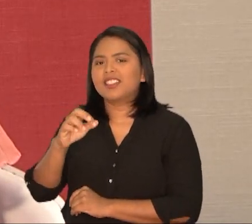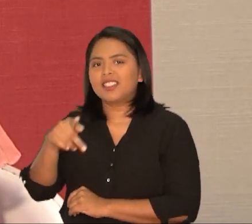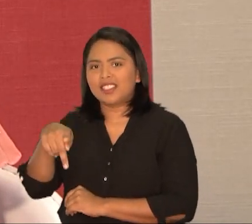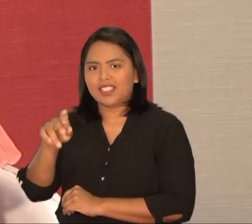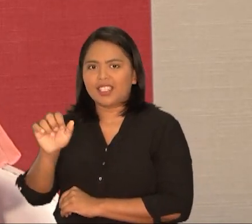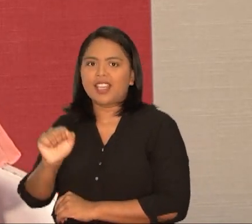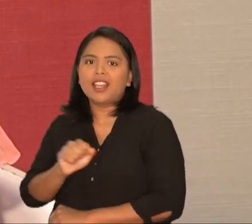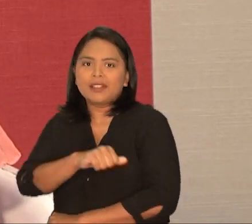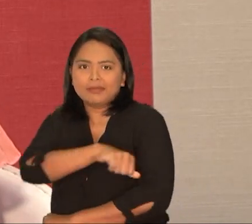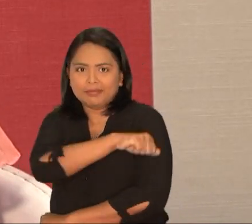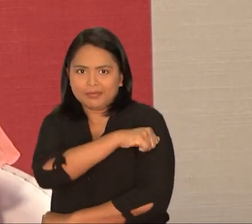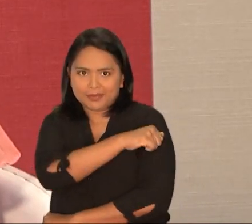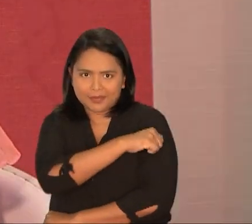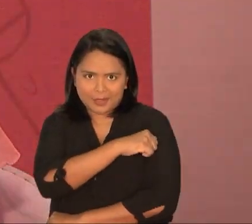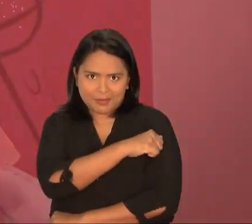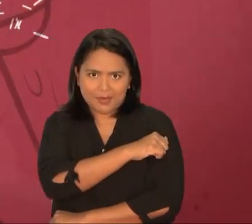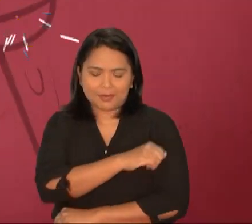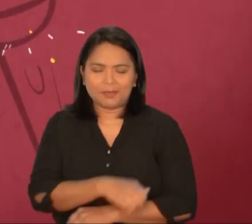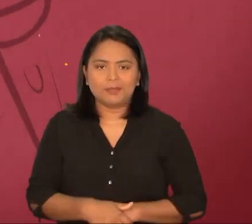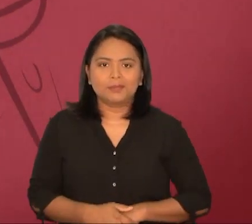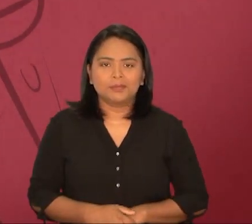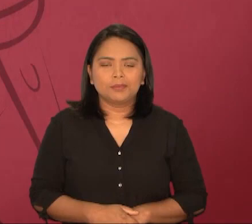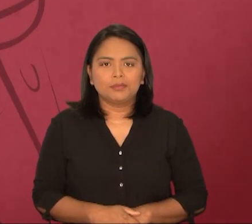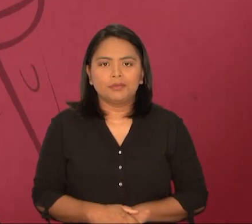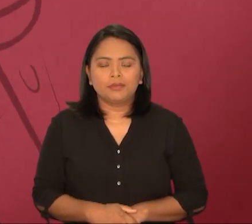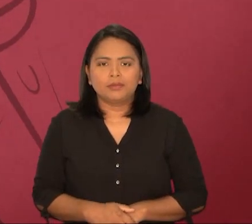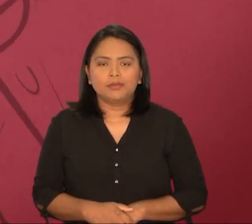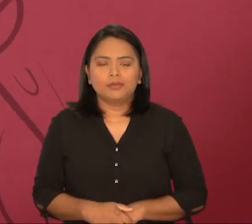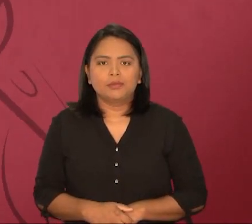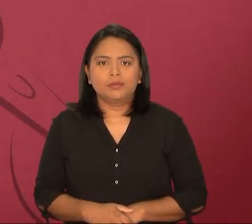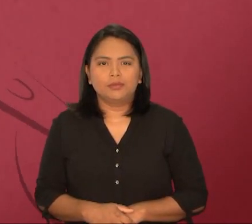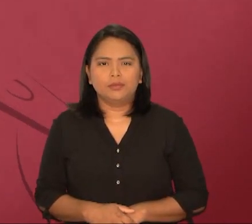enfermeira e consultora em amamentação.